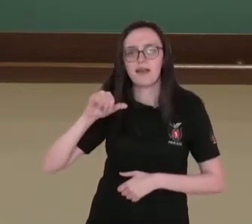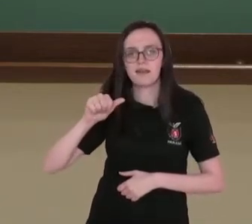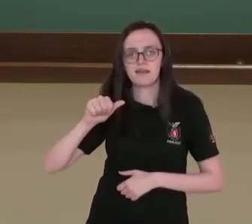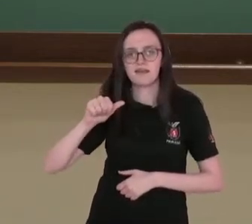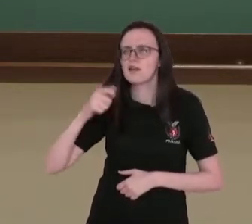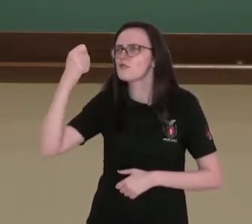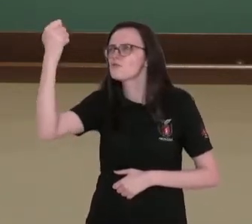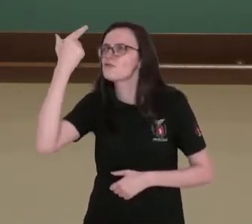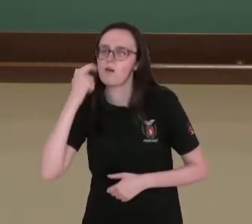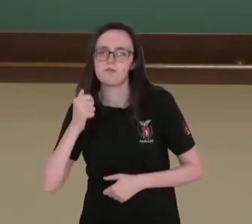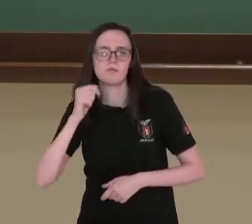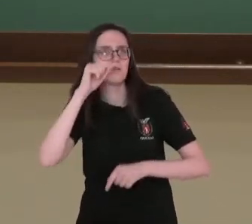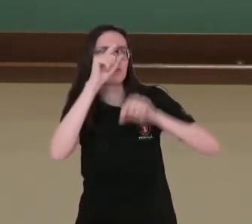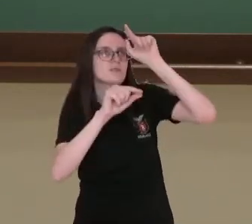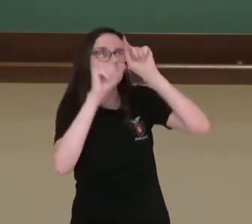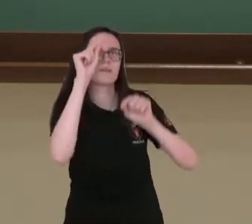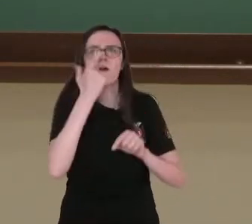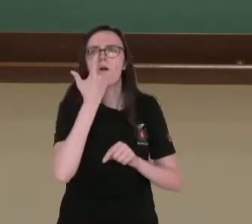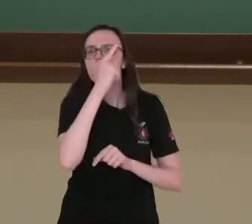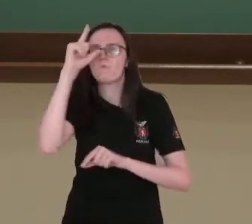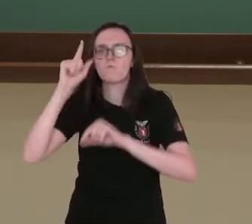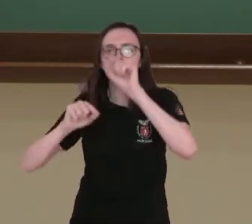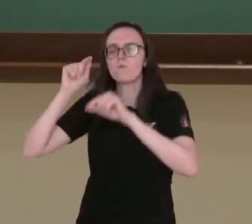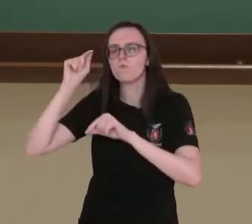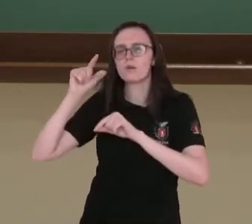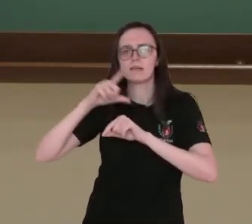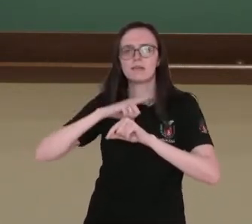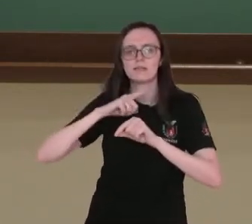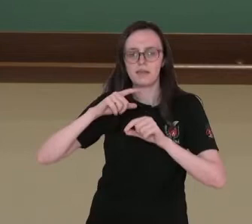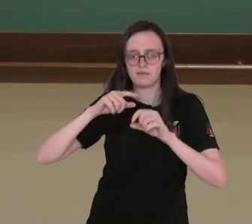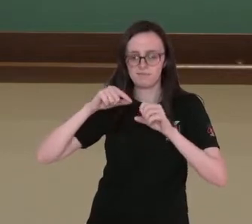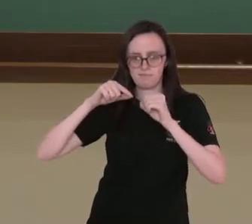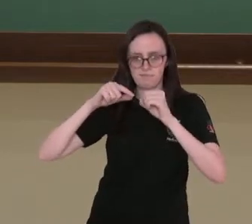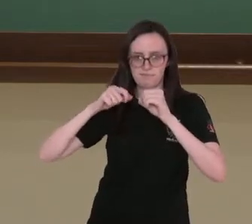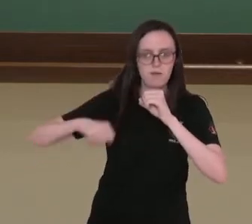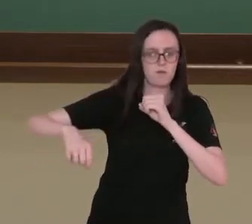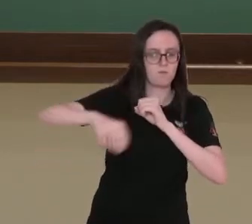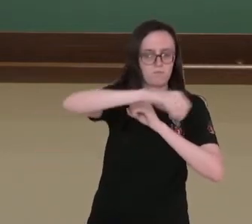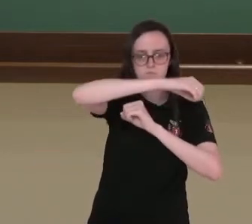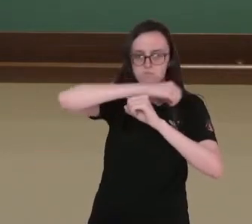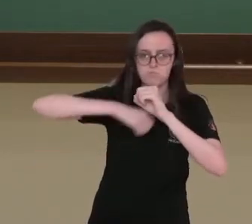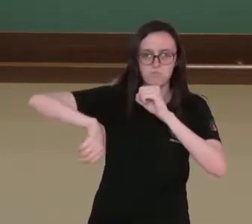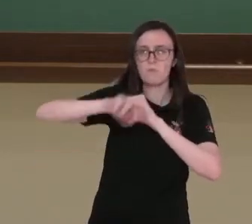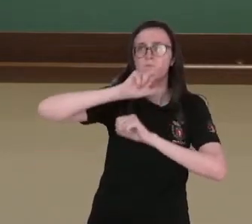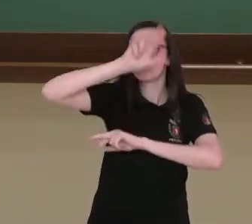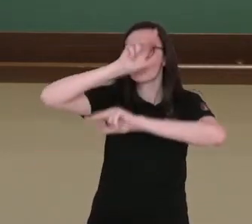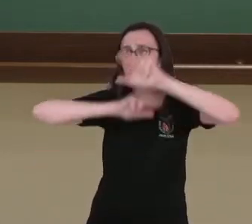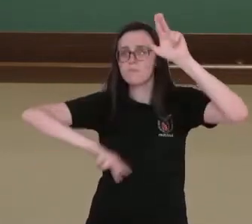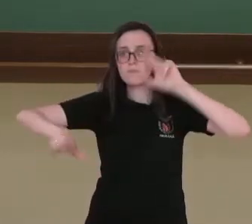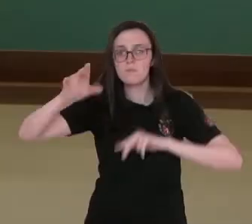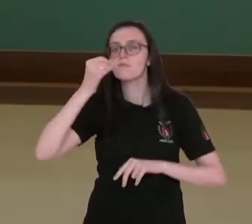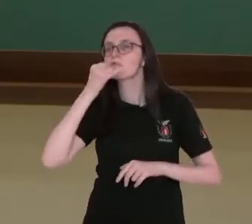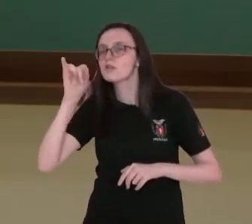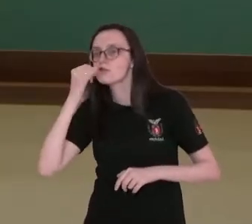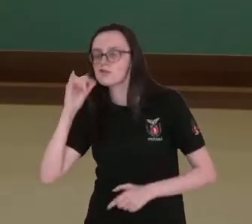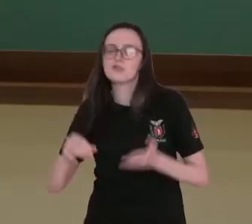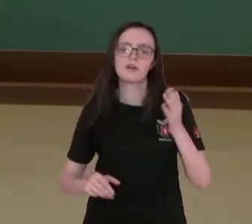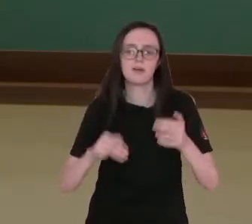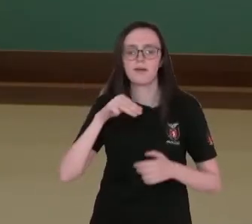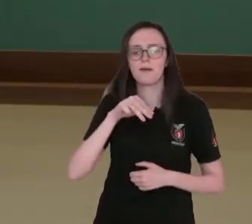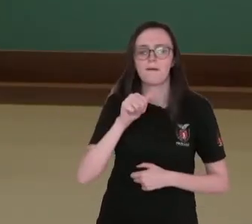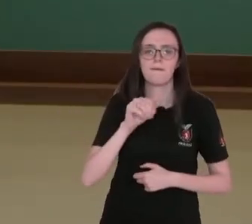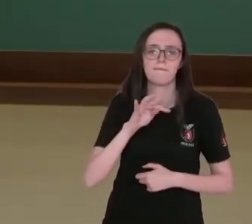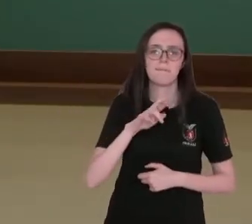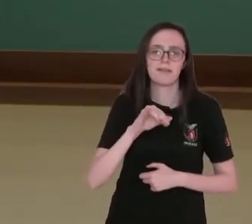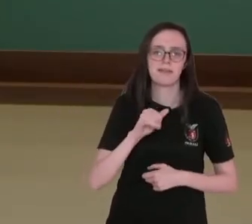virou as estrelas, outras estrelas, virou os planetas, e aí nós temos a matéria e a energia. Beleza? Então, assim,